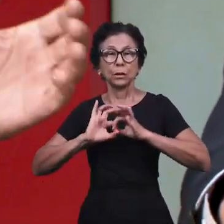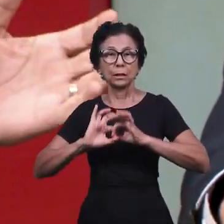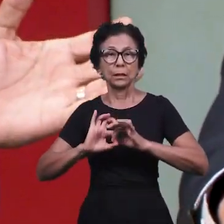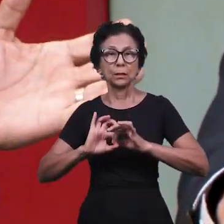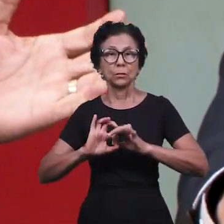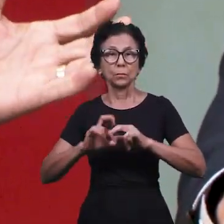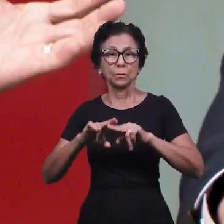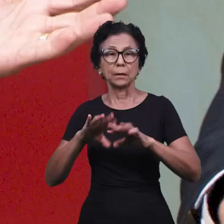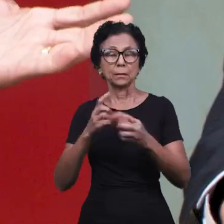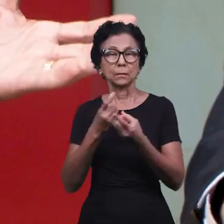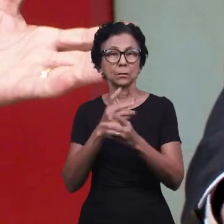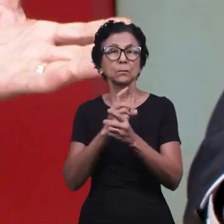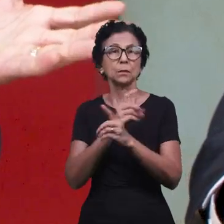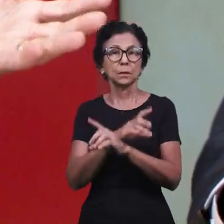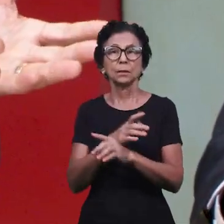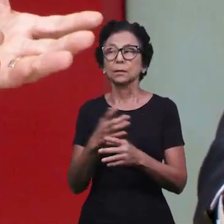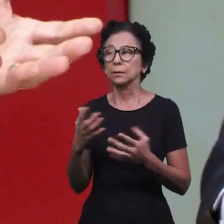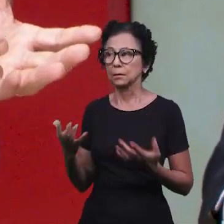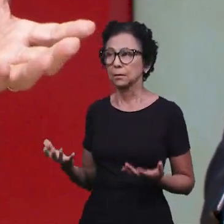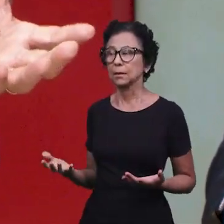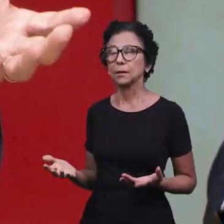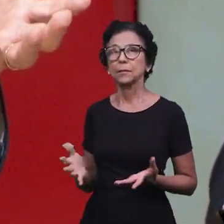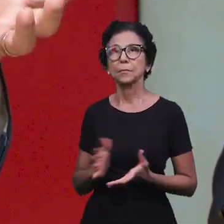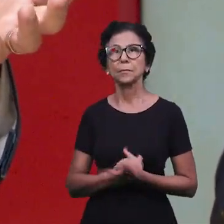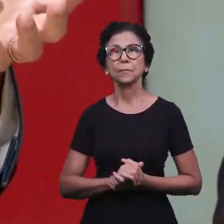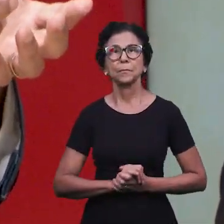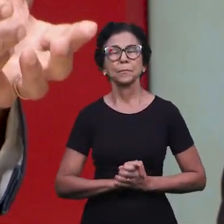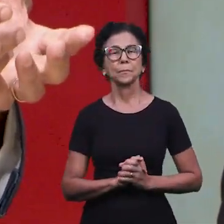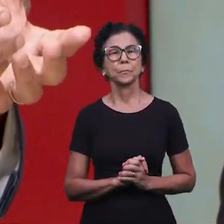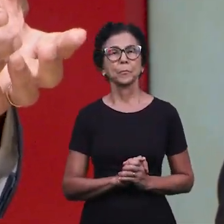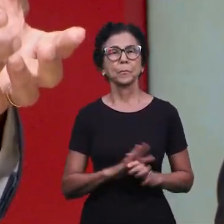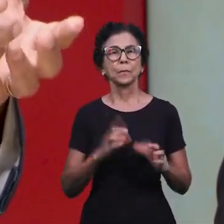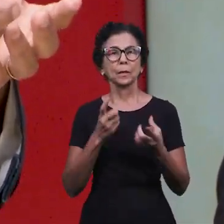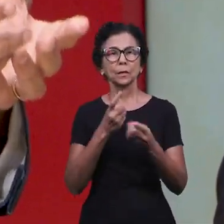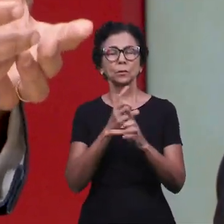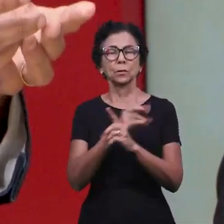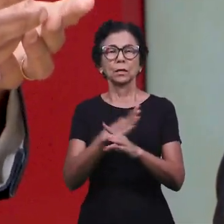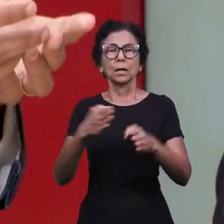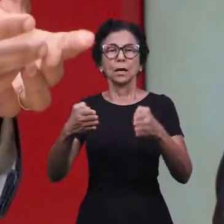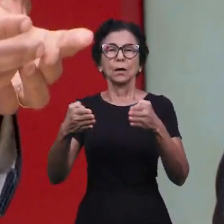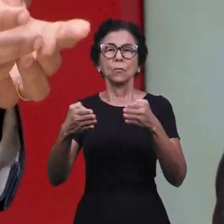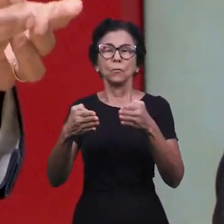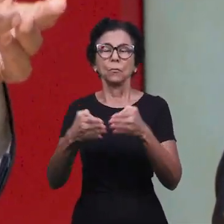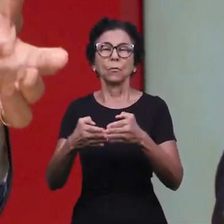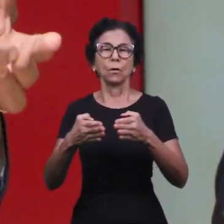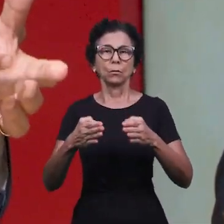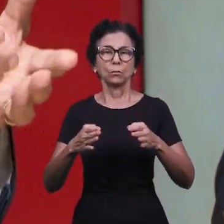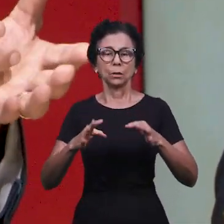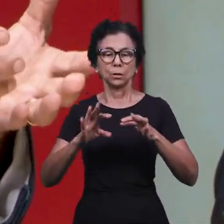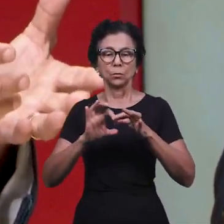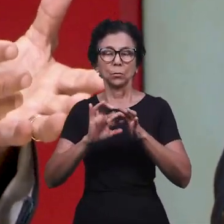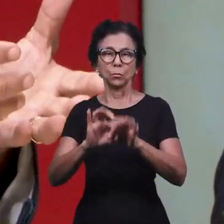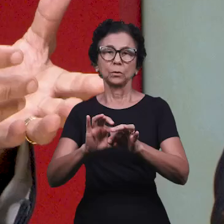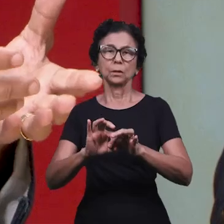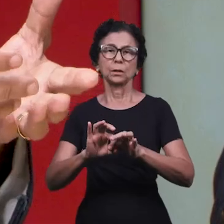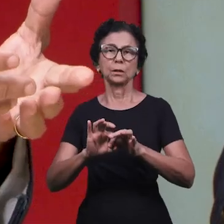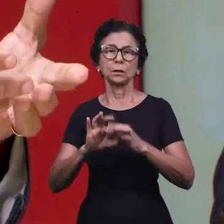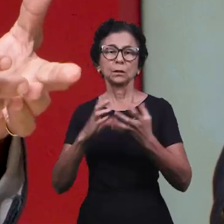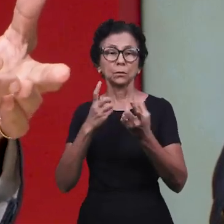doutrina, né, pastor Gilson? A doutrina é a grande ênfase da unidade do corpo. O que nos une nesta hora é a